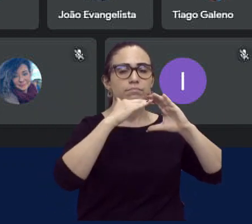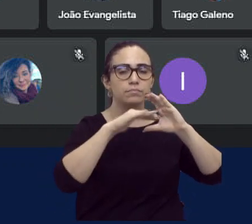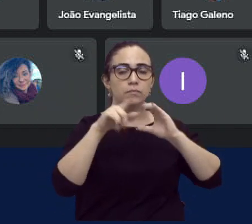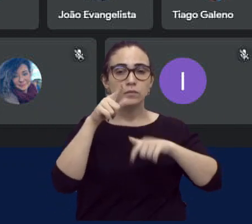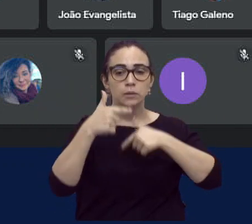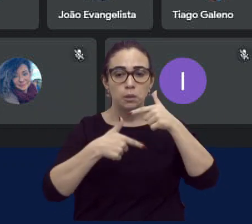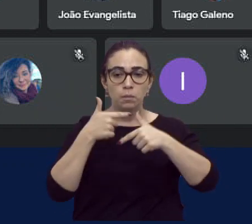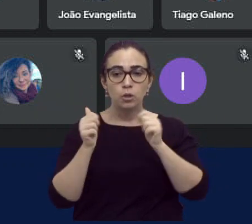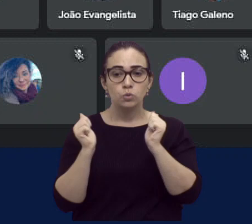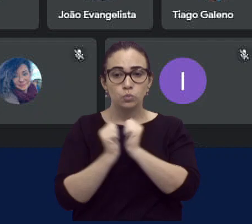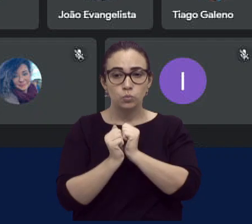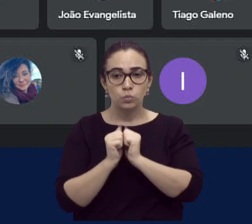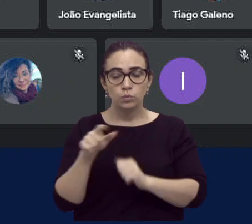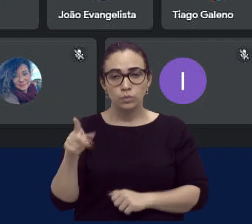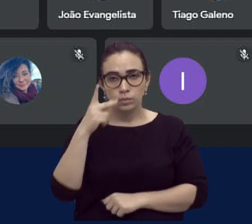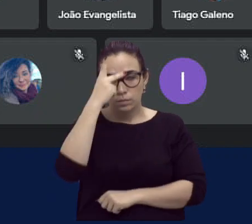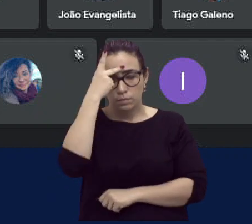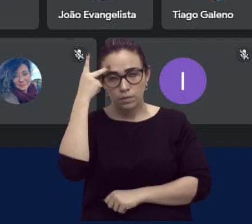junto com uma outra pessoa.